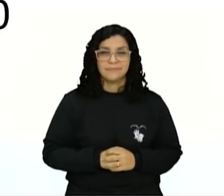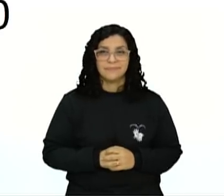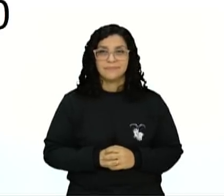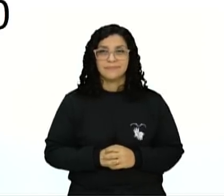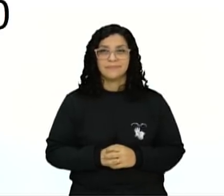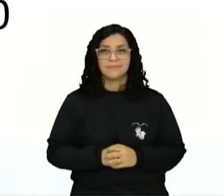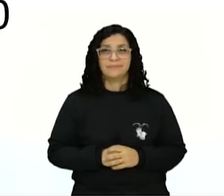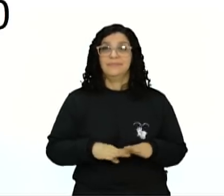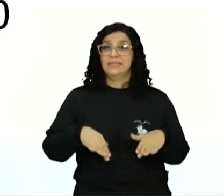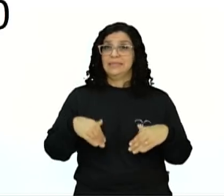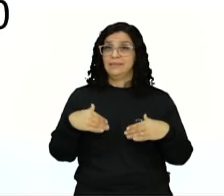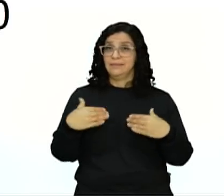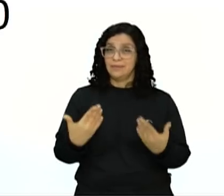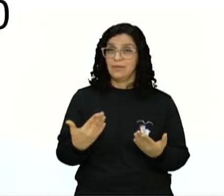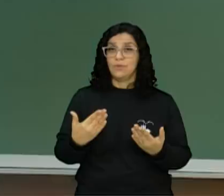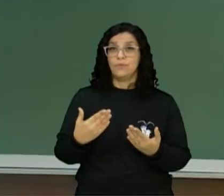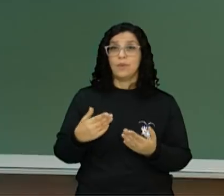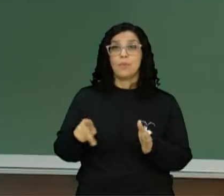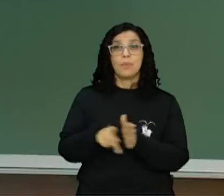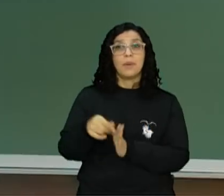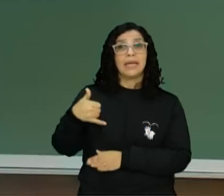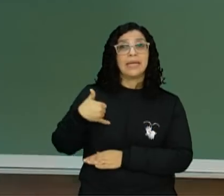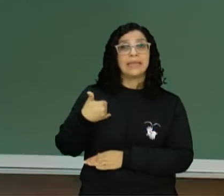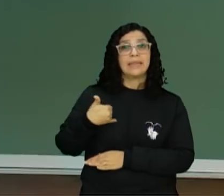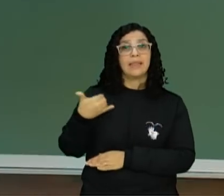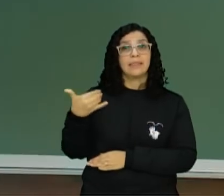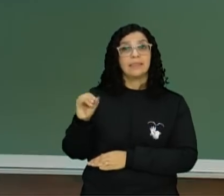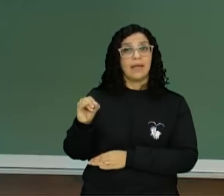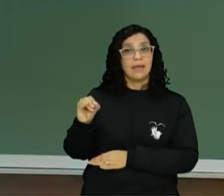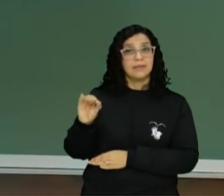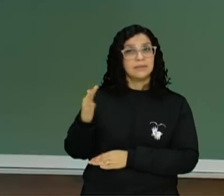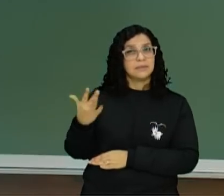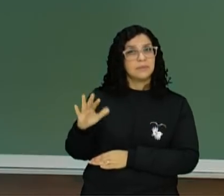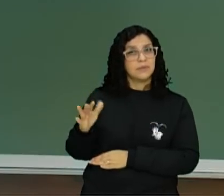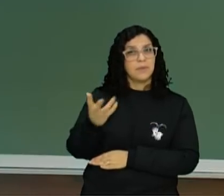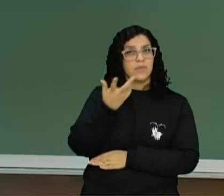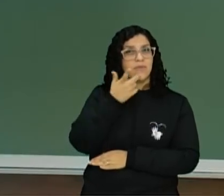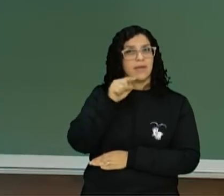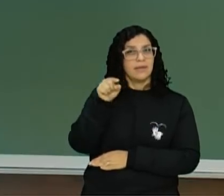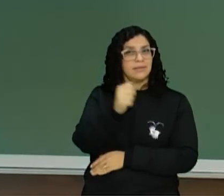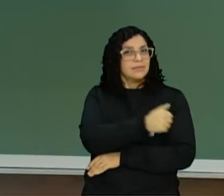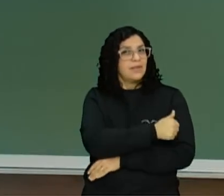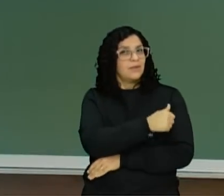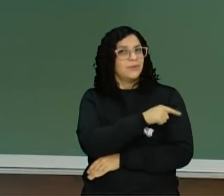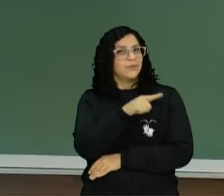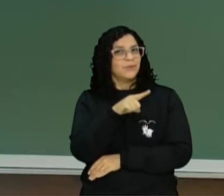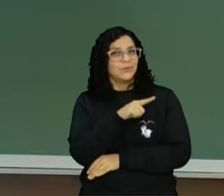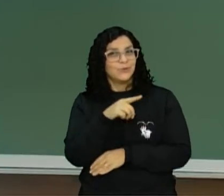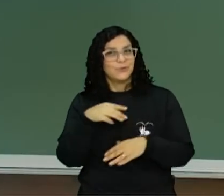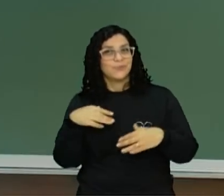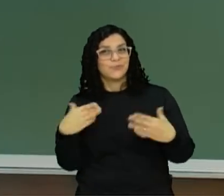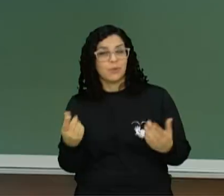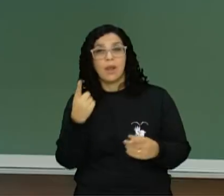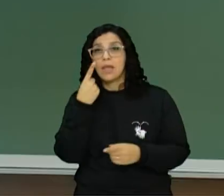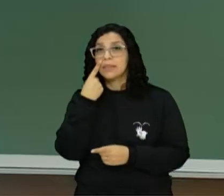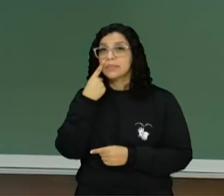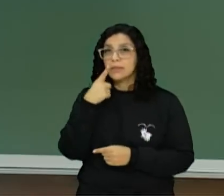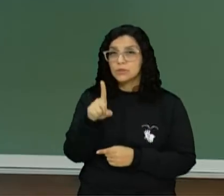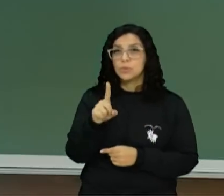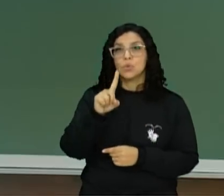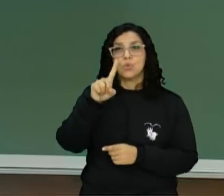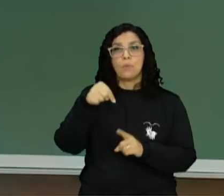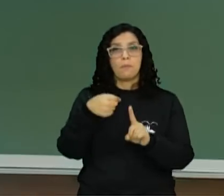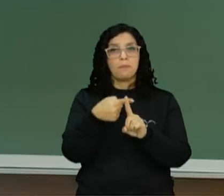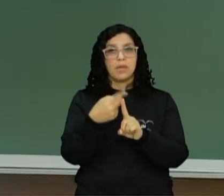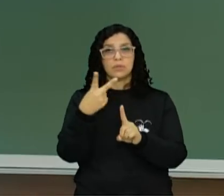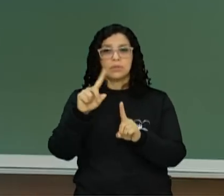5.050. Isso no alto dos seus 10 anos aproximadamente, ok? Então ele descobriu que 1 mais